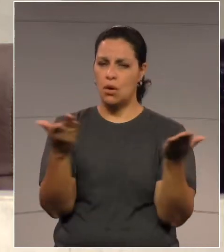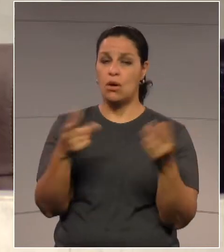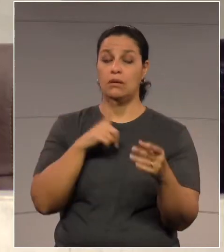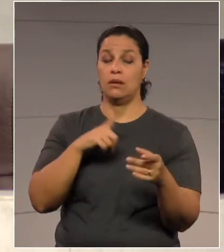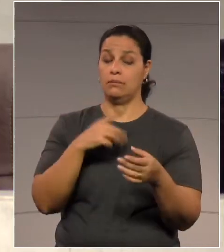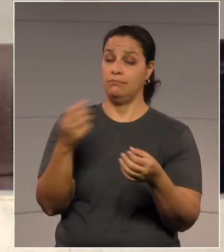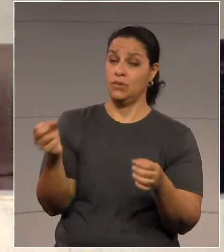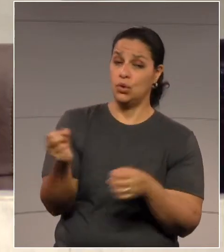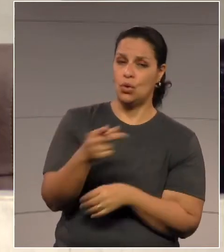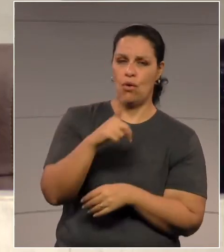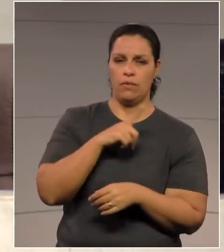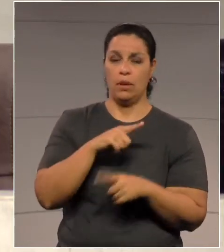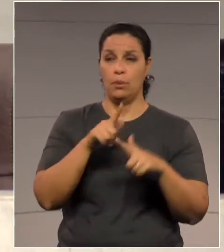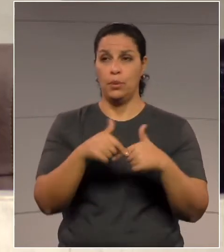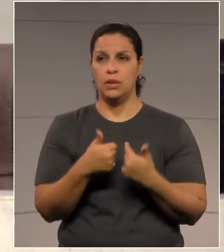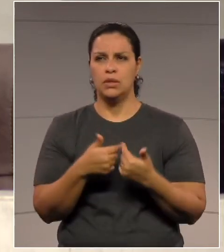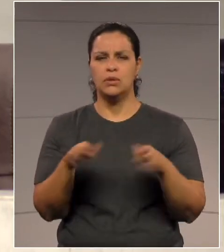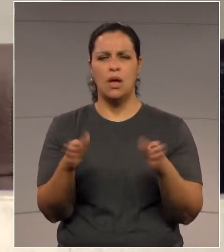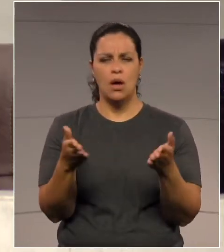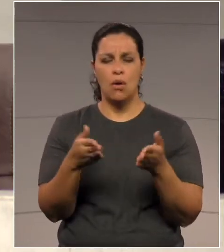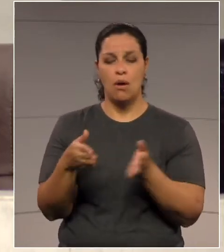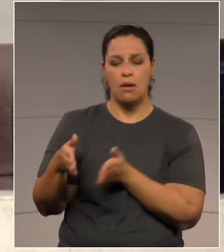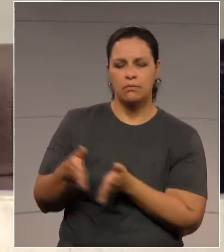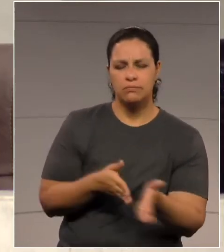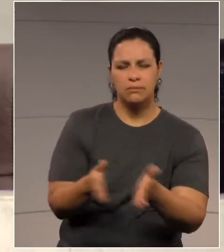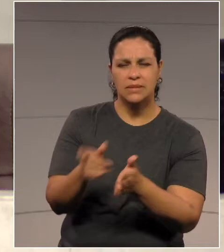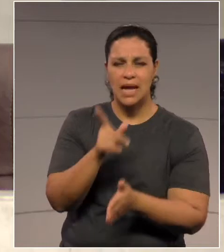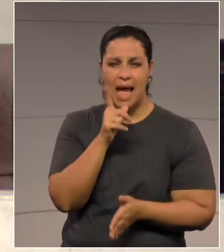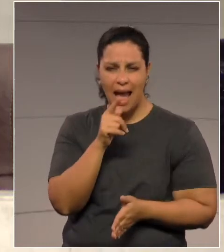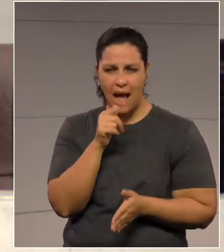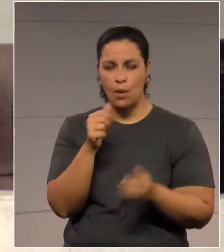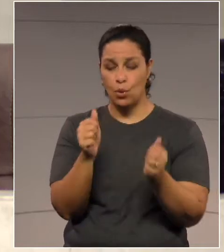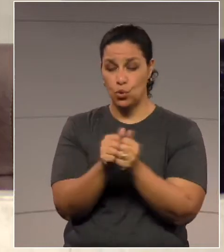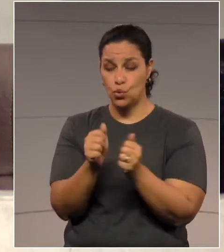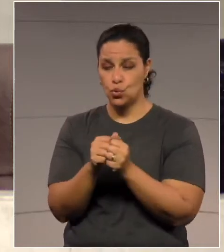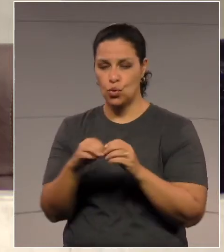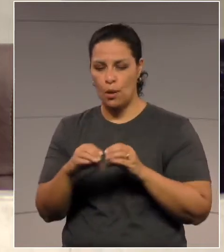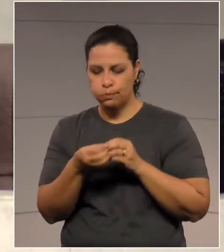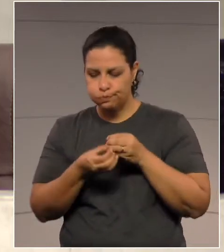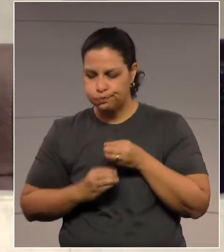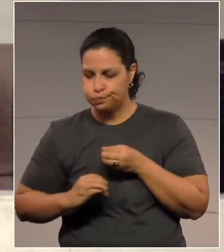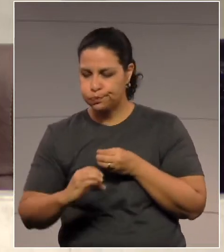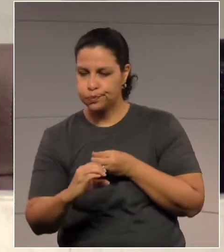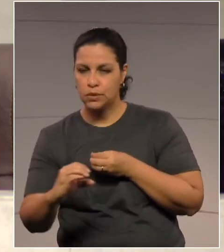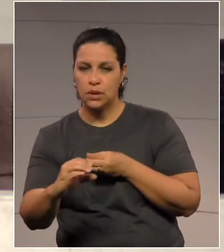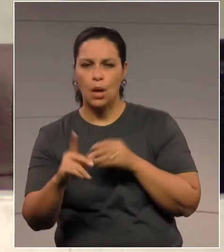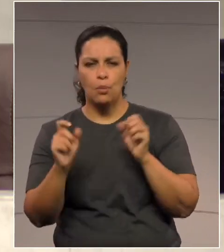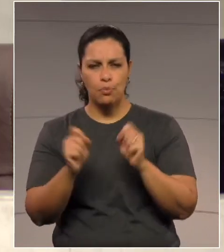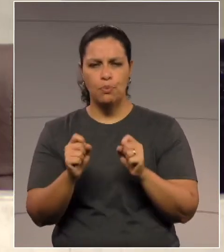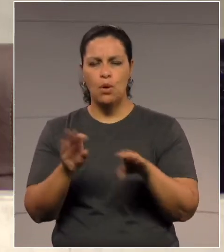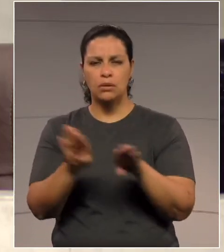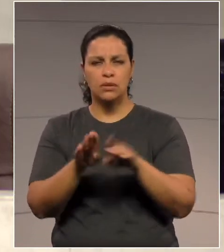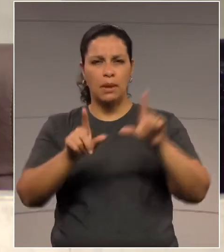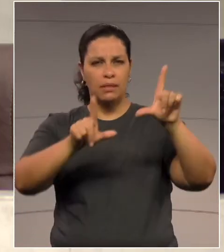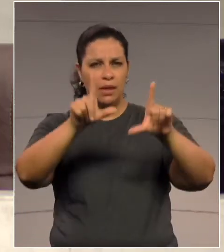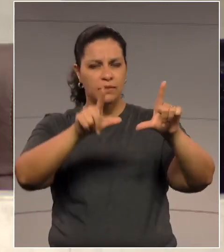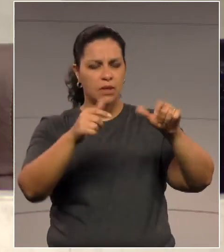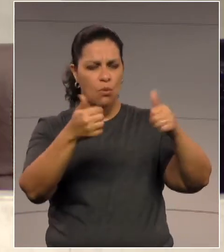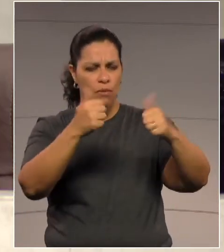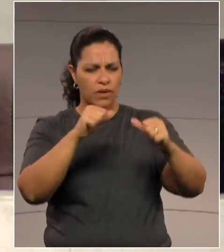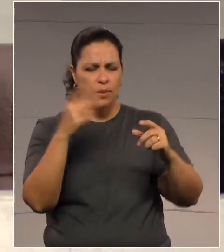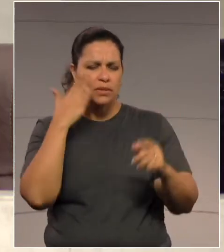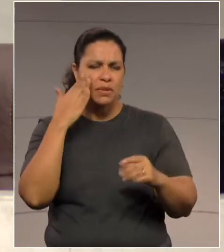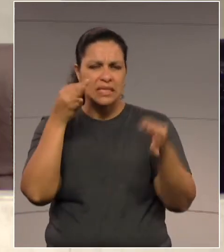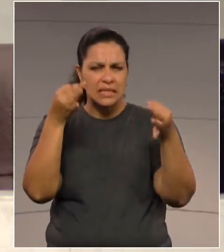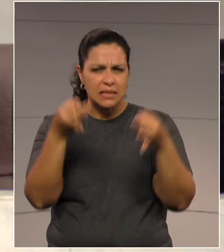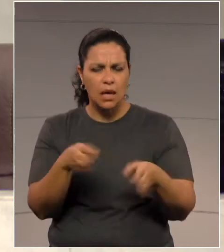muito presentes. Por exemplo, todo cabeamento de água e de esgoto pode ser feito através de monitoramento em tempo contínuo para medida